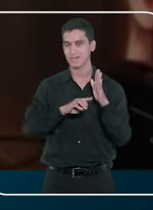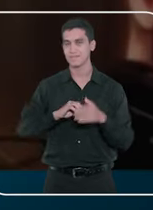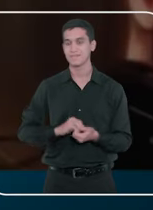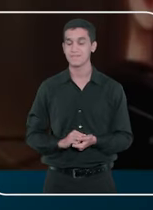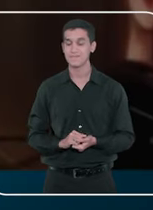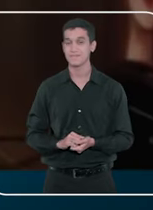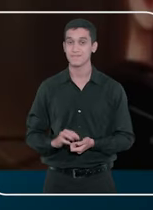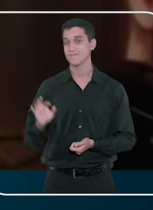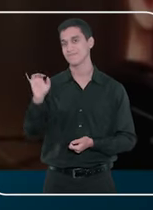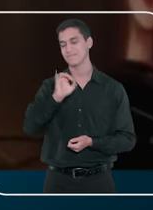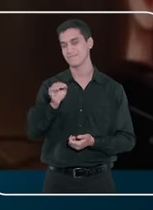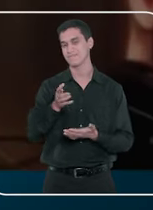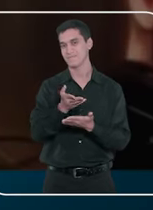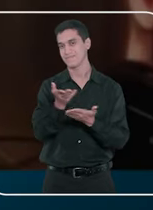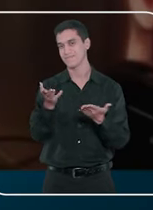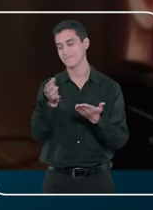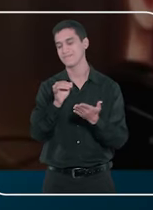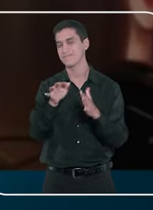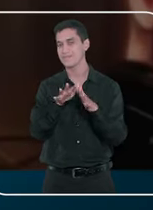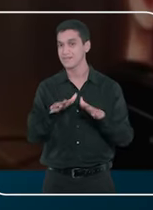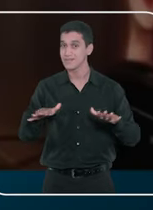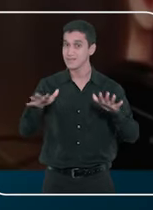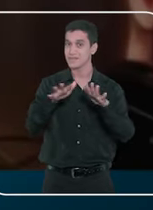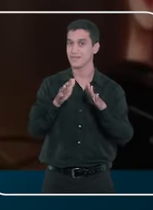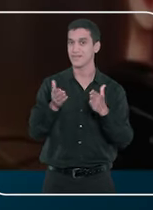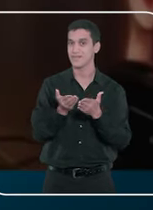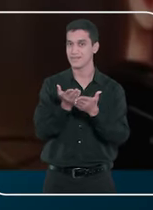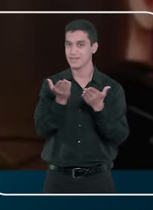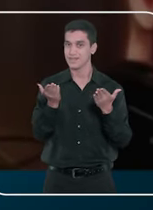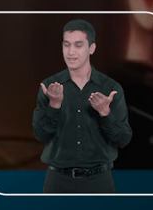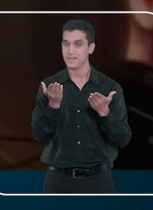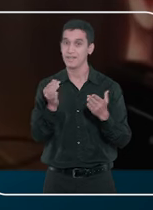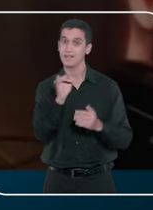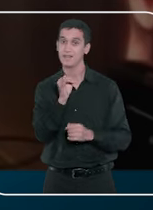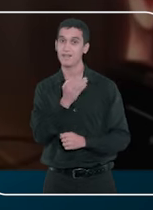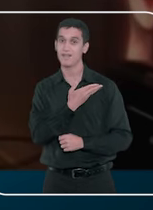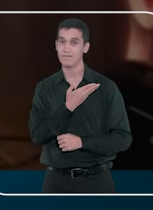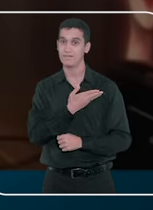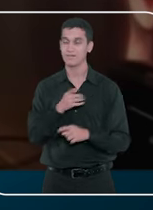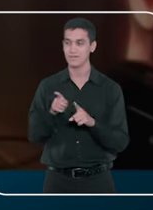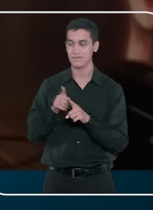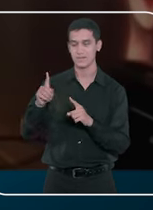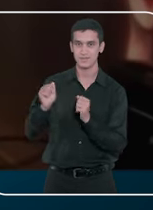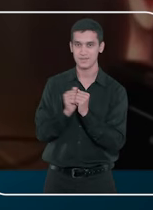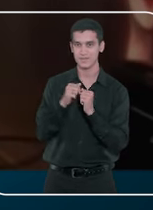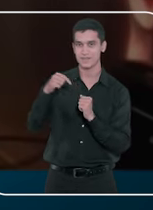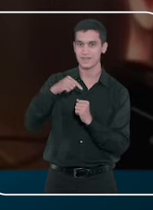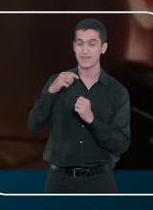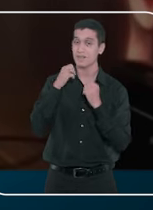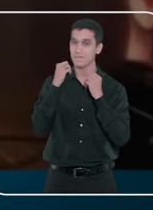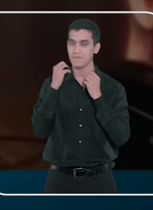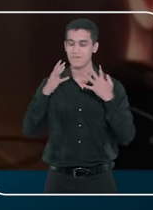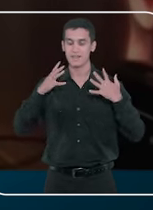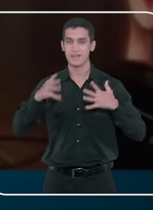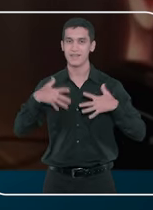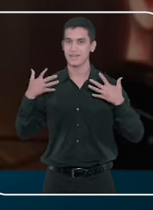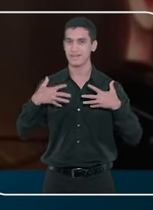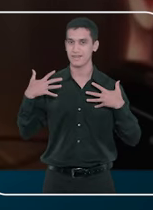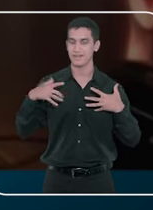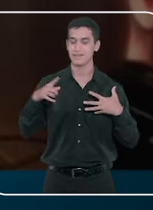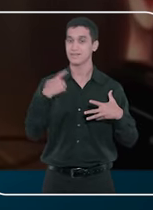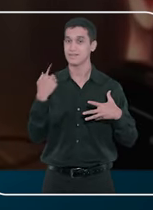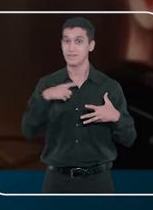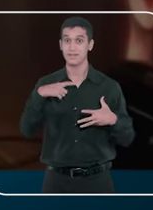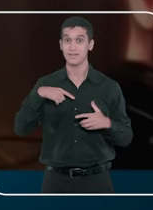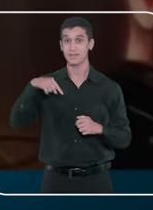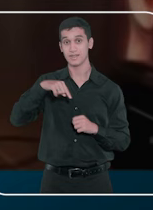Olá, Fátima. Olá a todos e todos. Olá, meu querido amigo Sutzberger. É com muita alegria que estaremos hoje